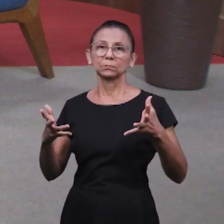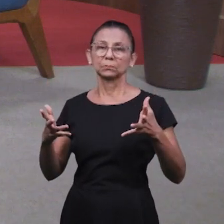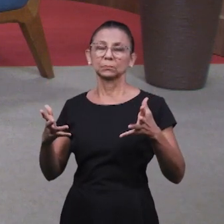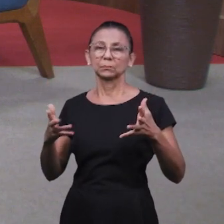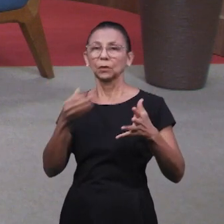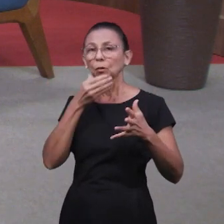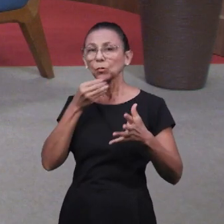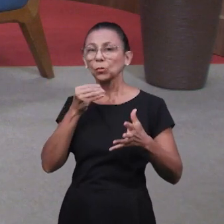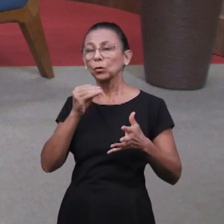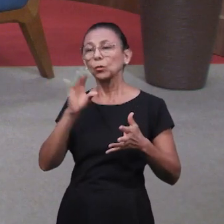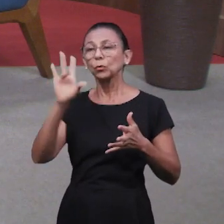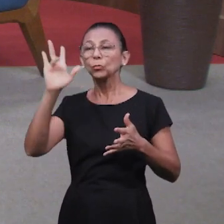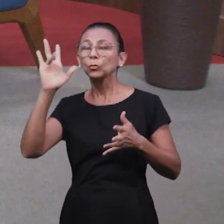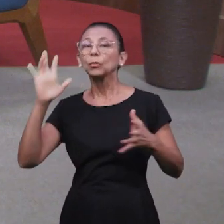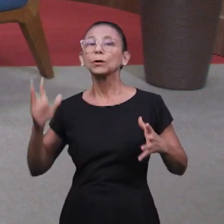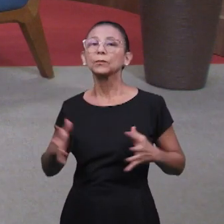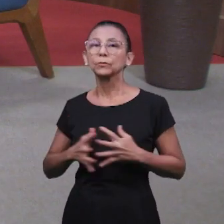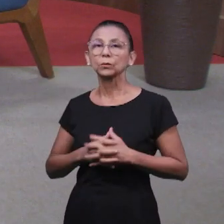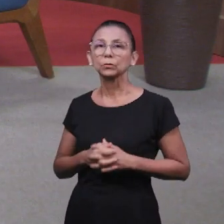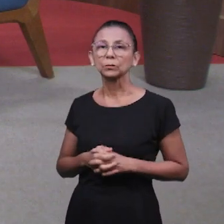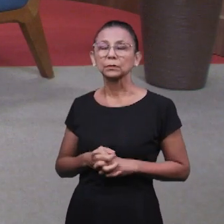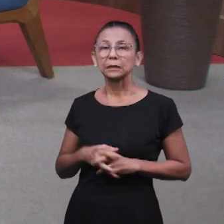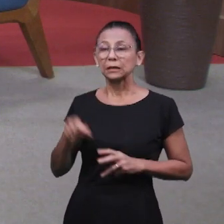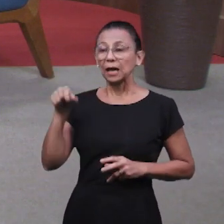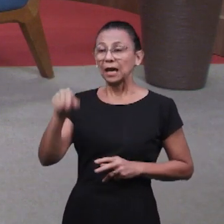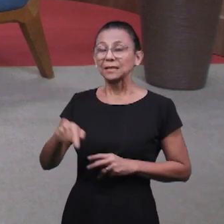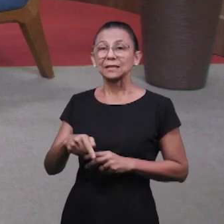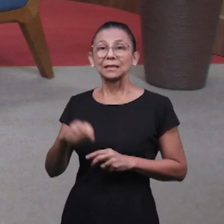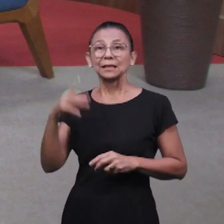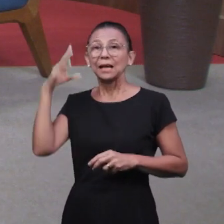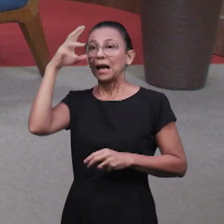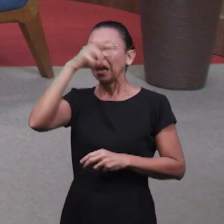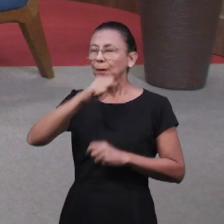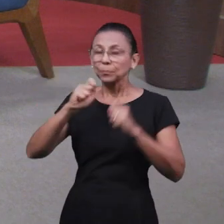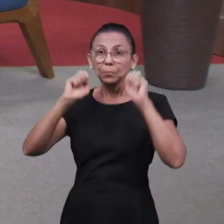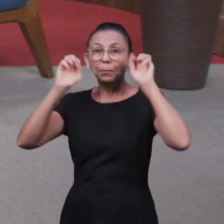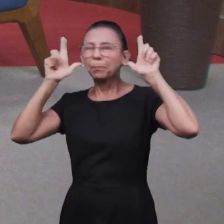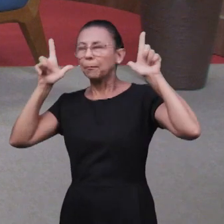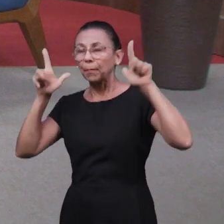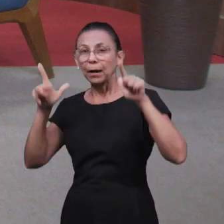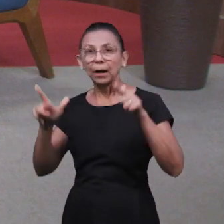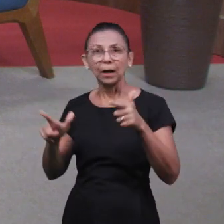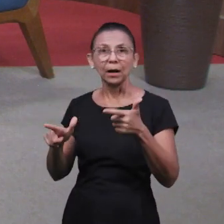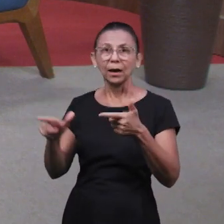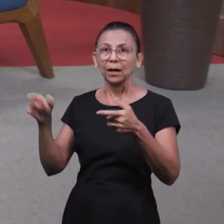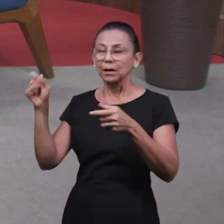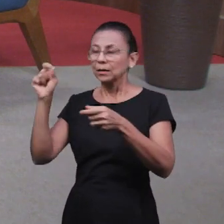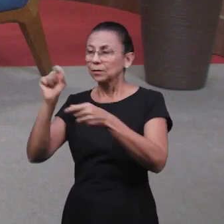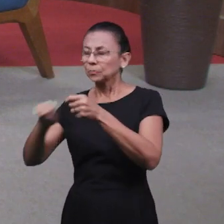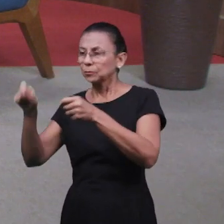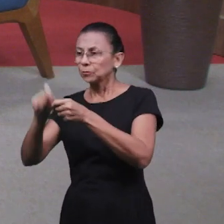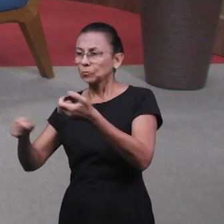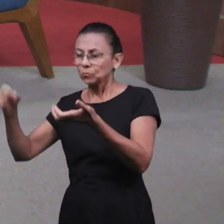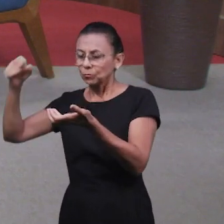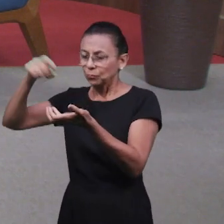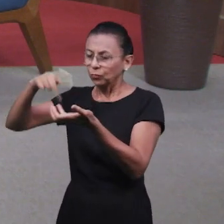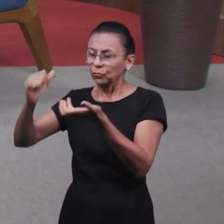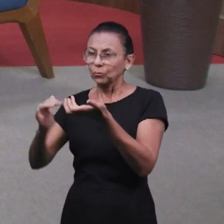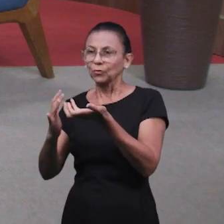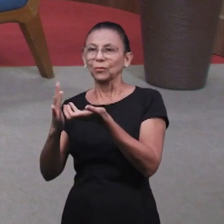de reserva abasteceram a candeia, acenderam o fogo, e as outras não tinham azeite de